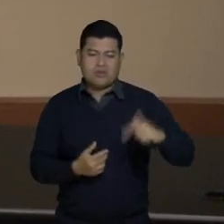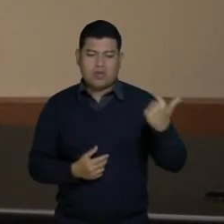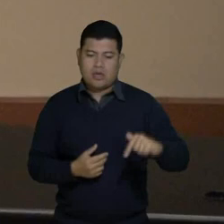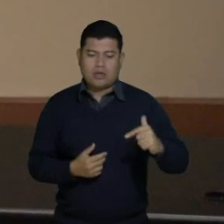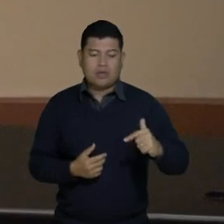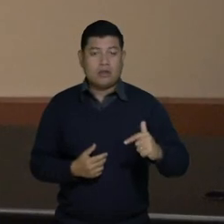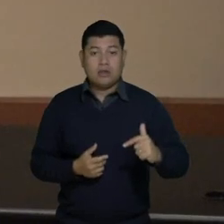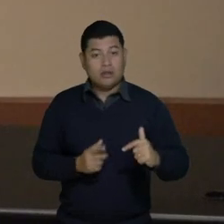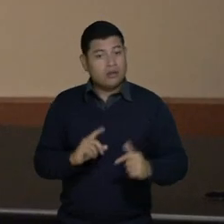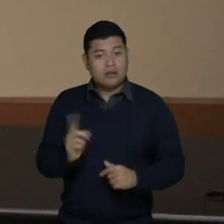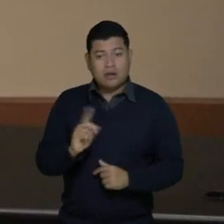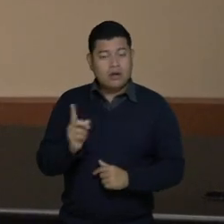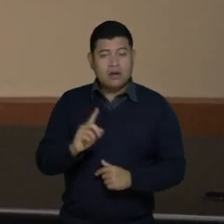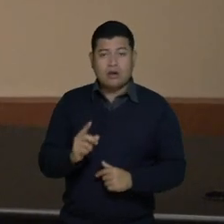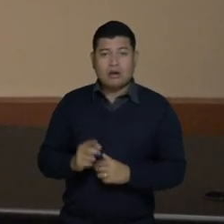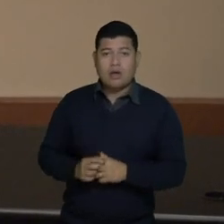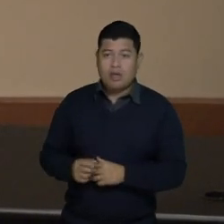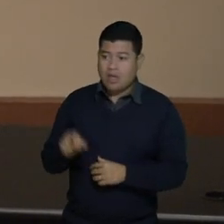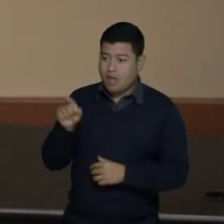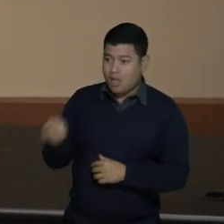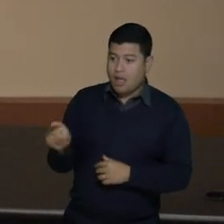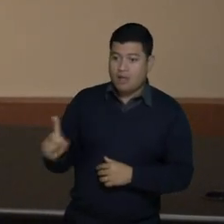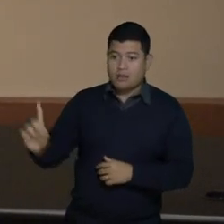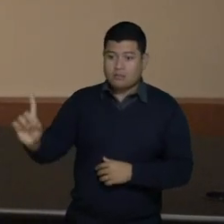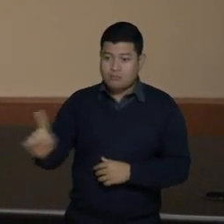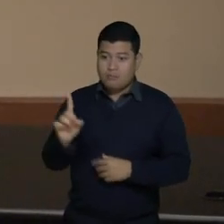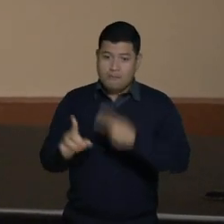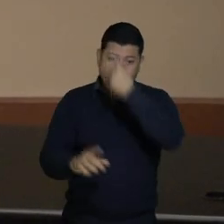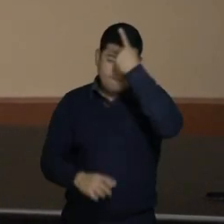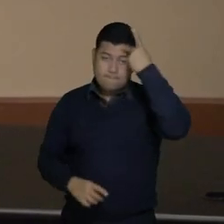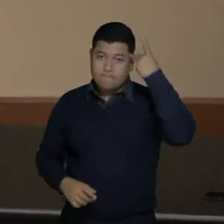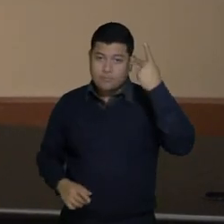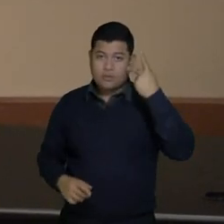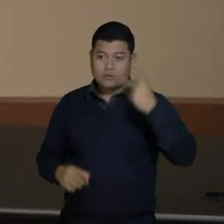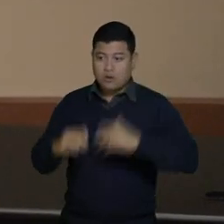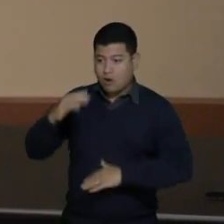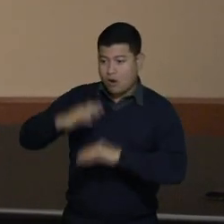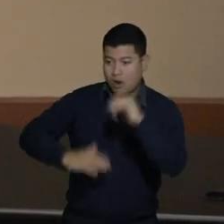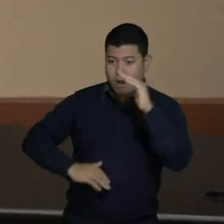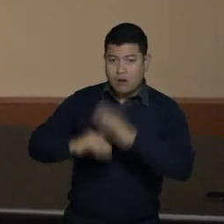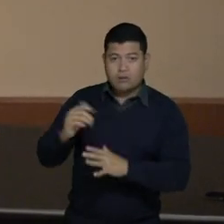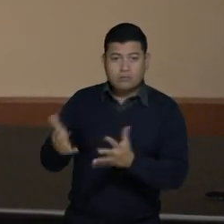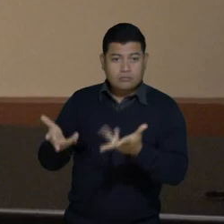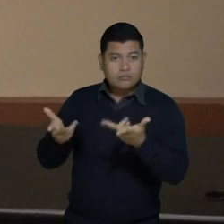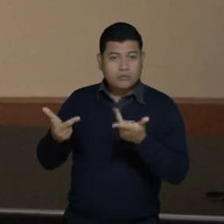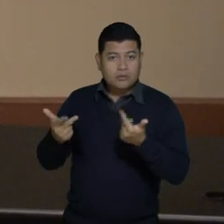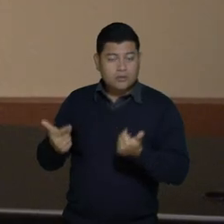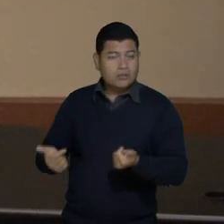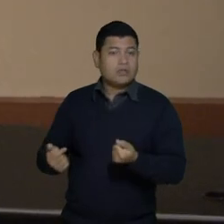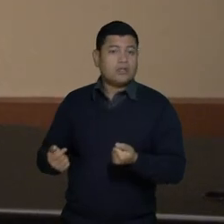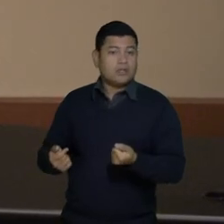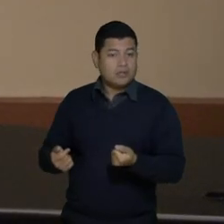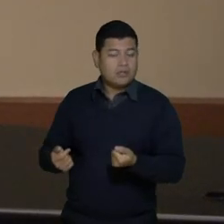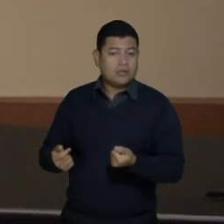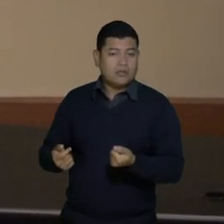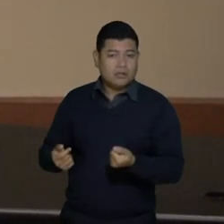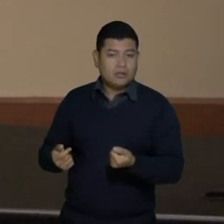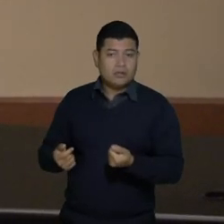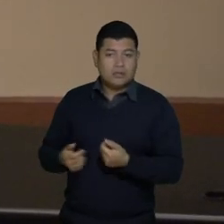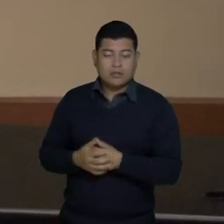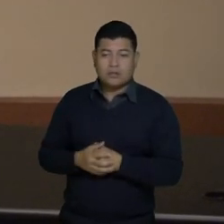dislexia ele é a pessoa com a habilidade e com a potencialidade que ele